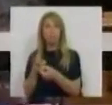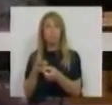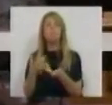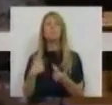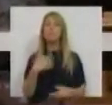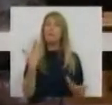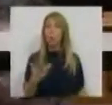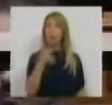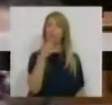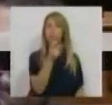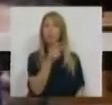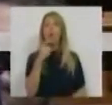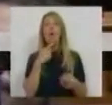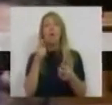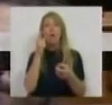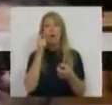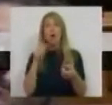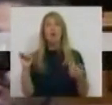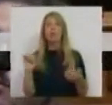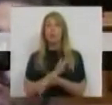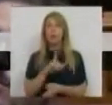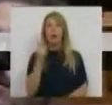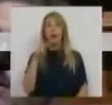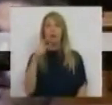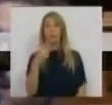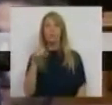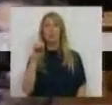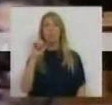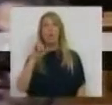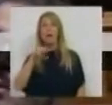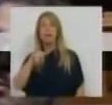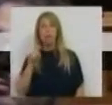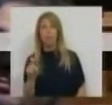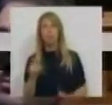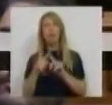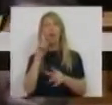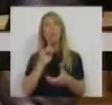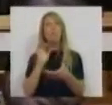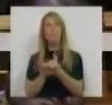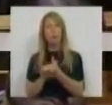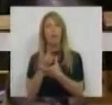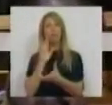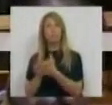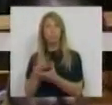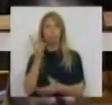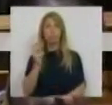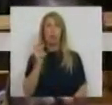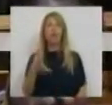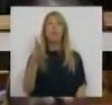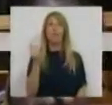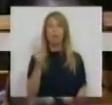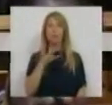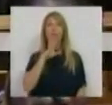citarei agora um jornalista, Antoine Lery, cuja esposa, companheira de 12 anos, mãe do seu